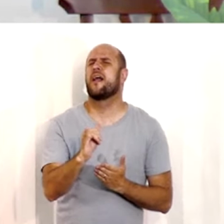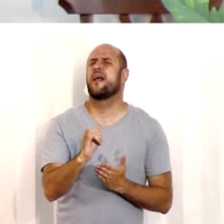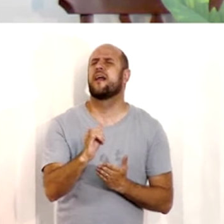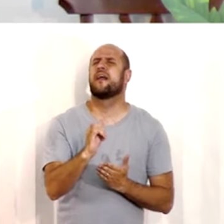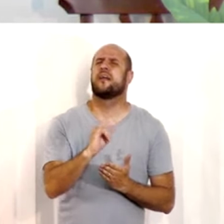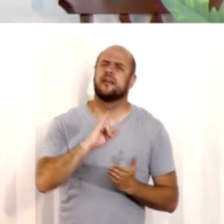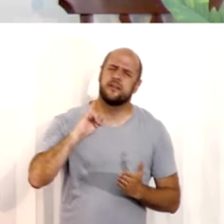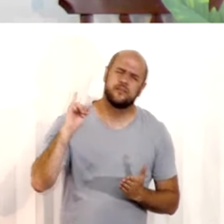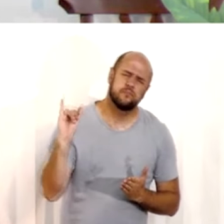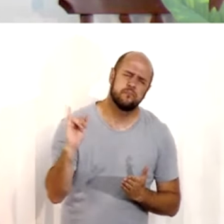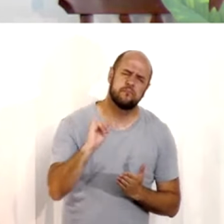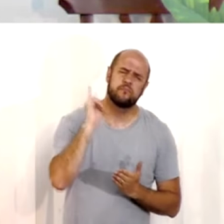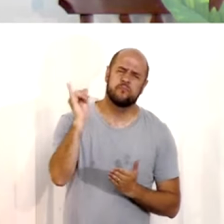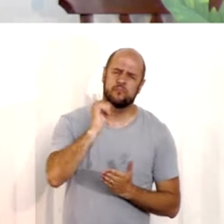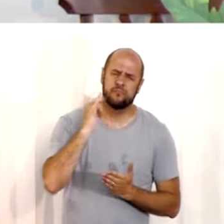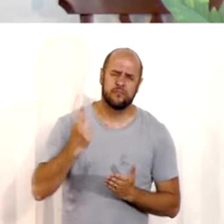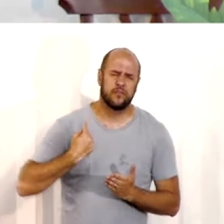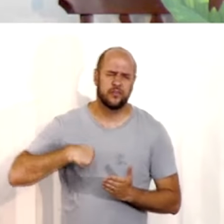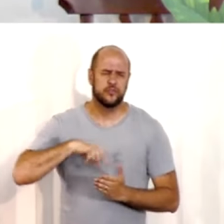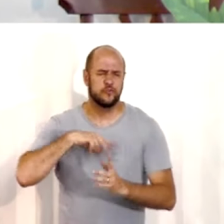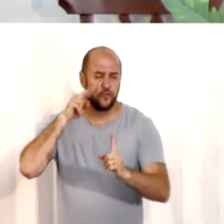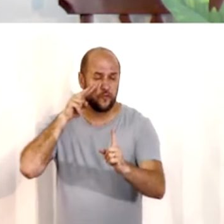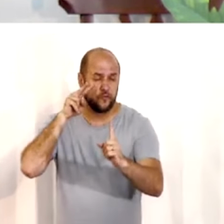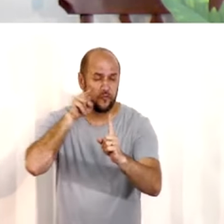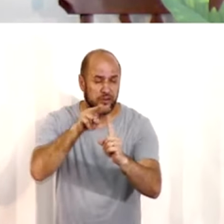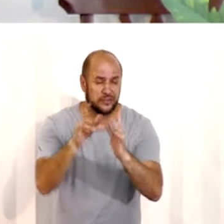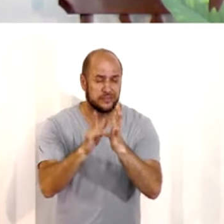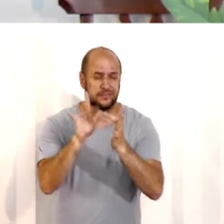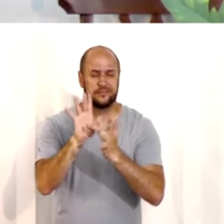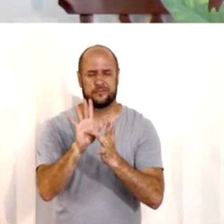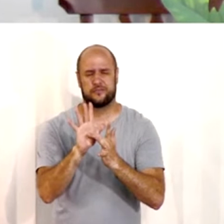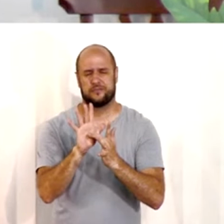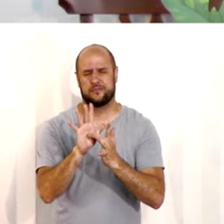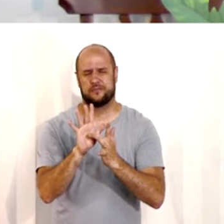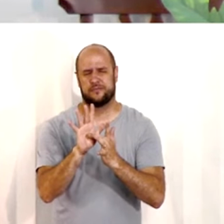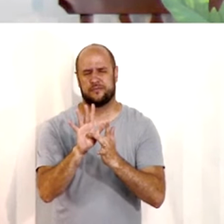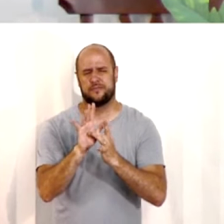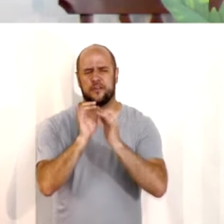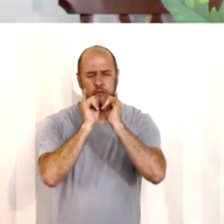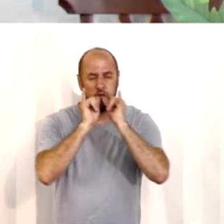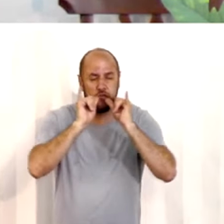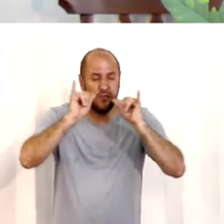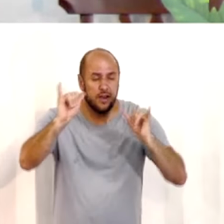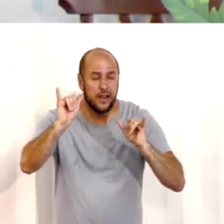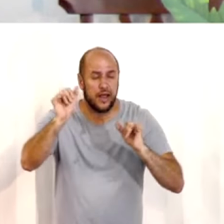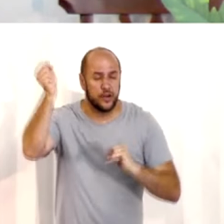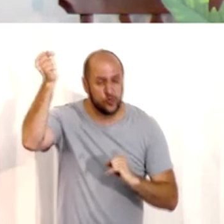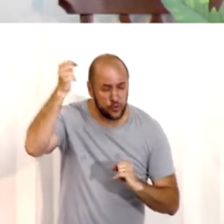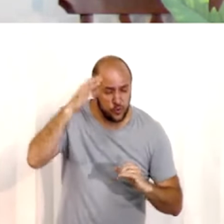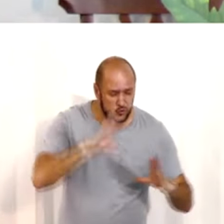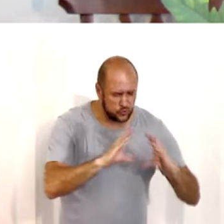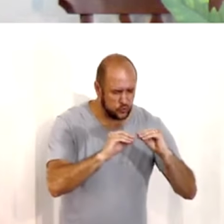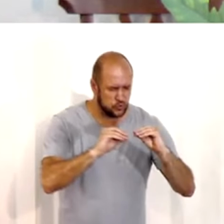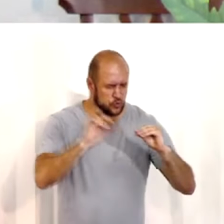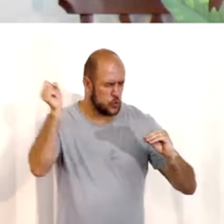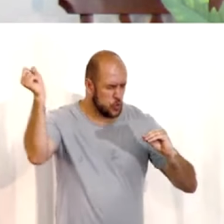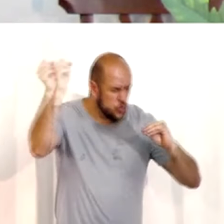eles dormem. Tua palavra fala que ao justo nasce luz nas trevas. Quantas